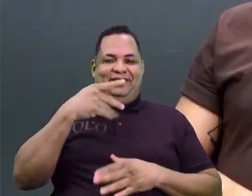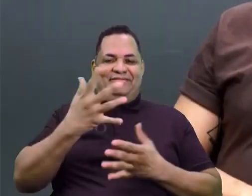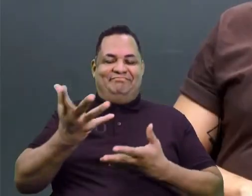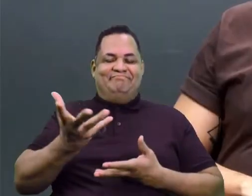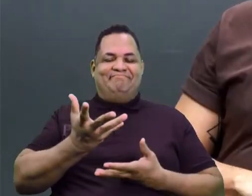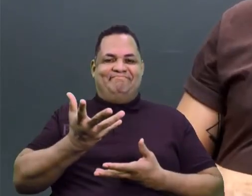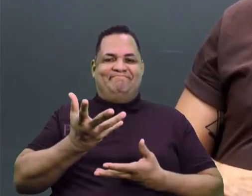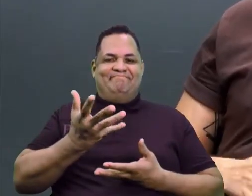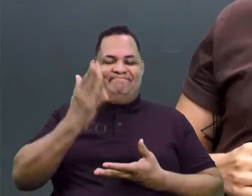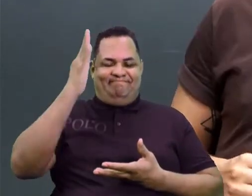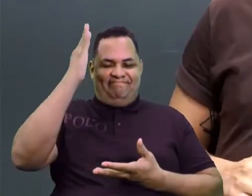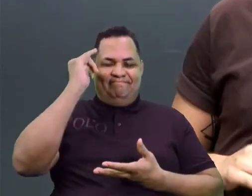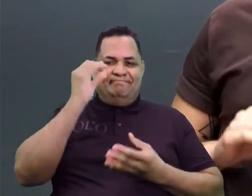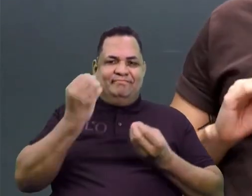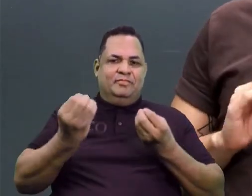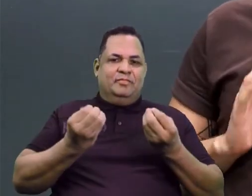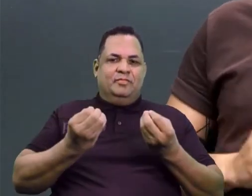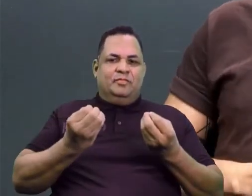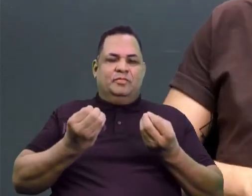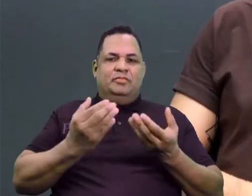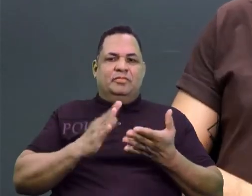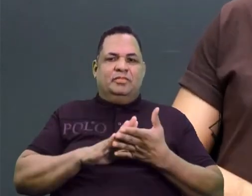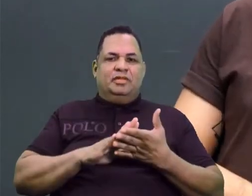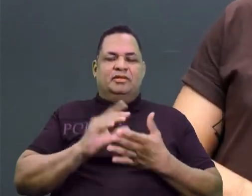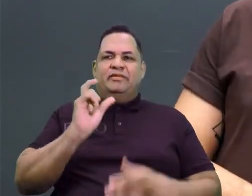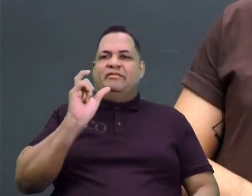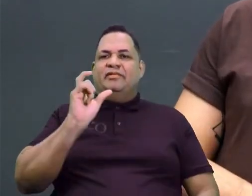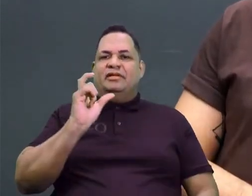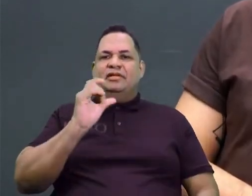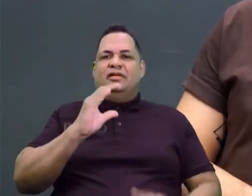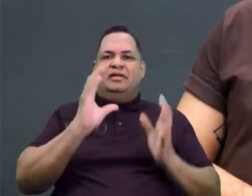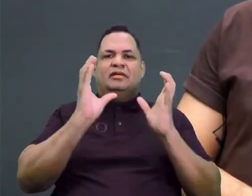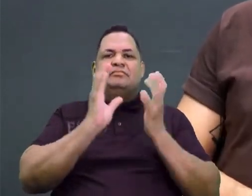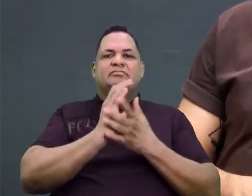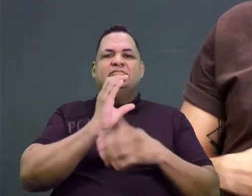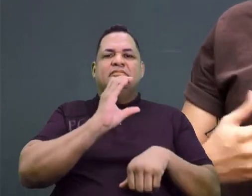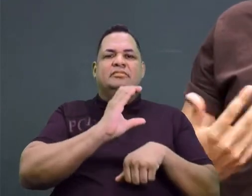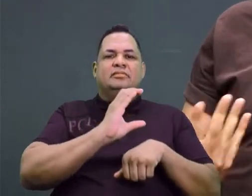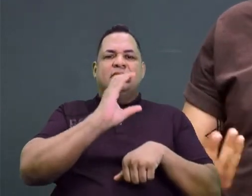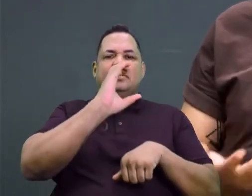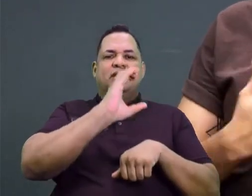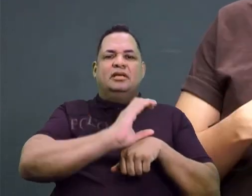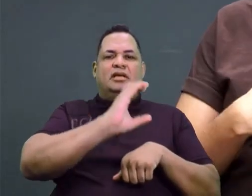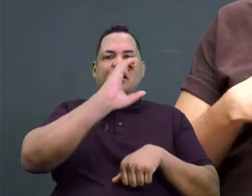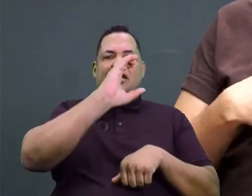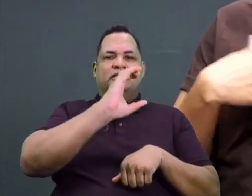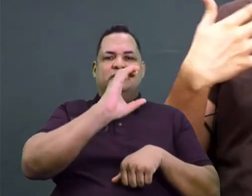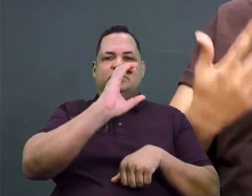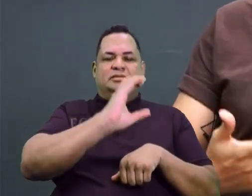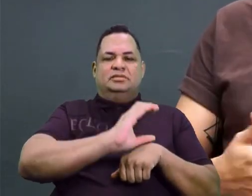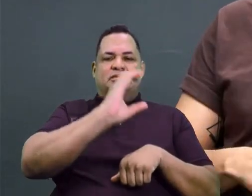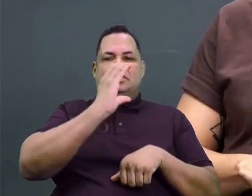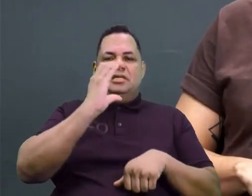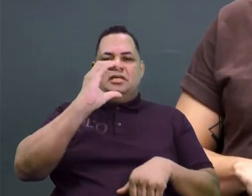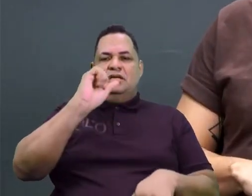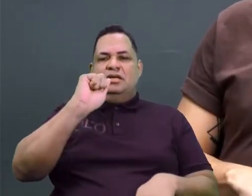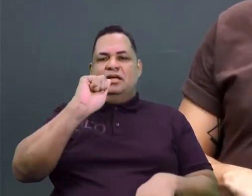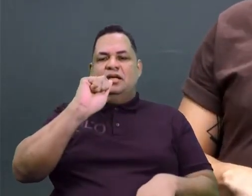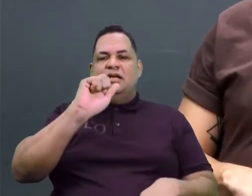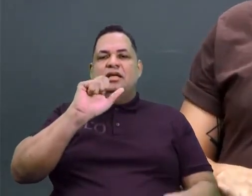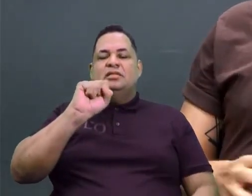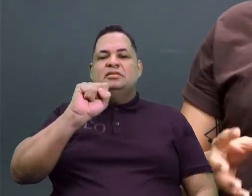só quero saber agora, a senhora citou uma palavra, CAIS, que é o centro, eu falei na sua apresentação,